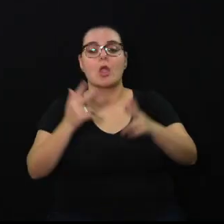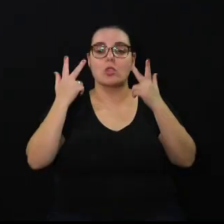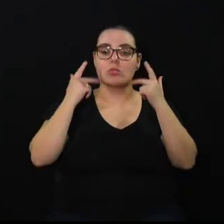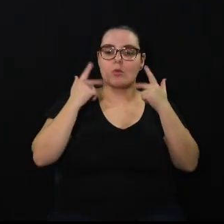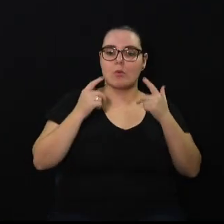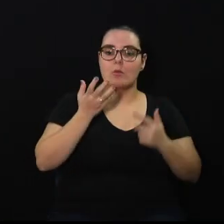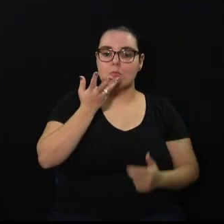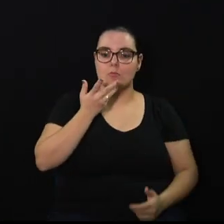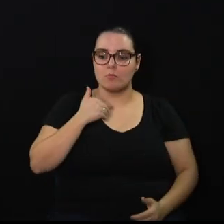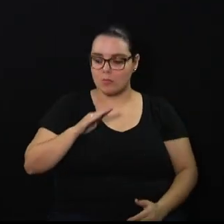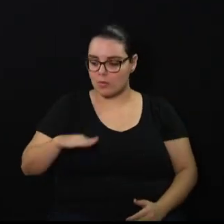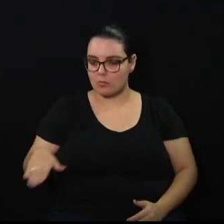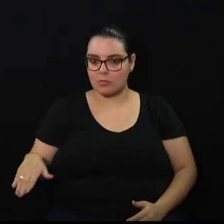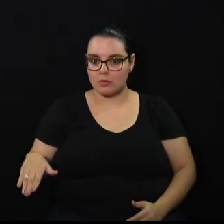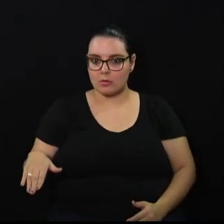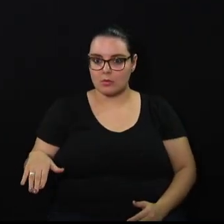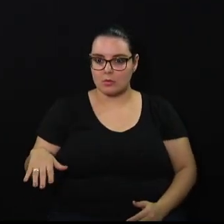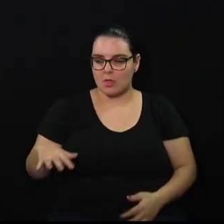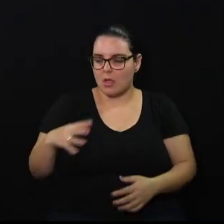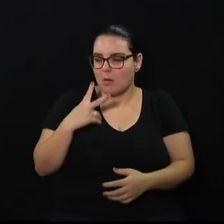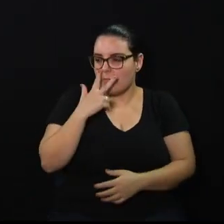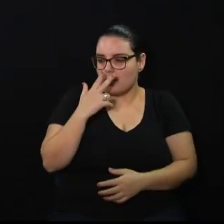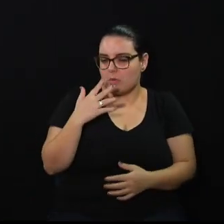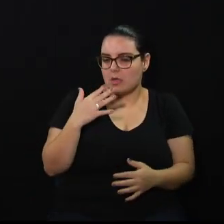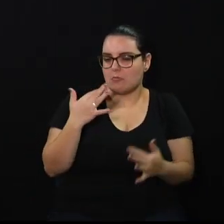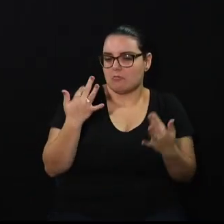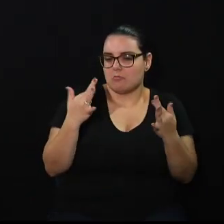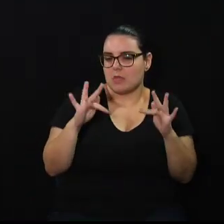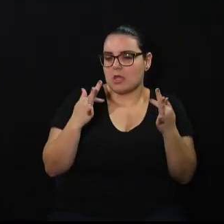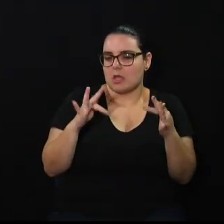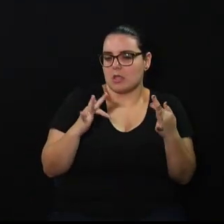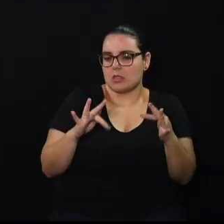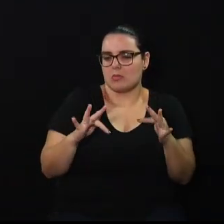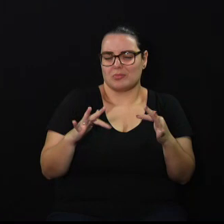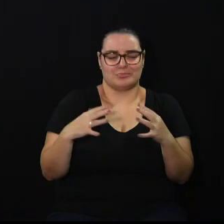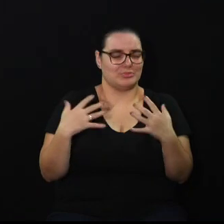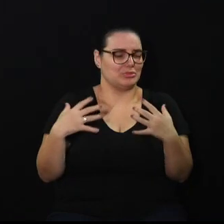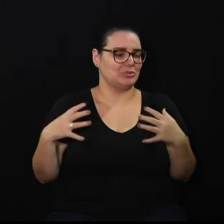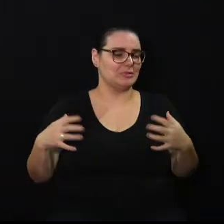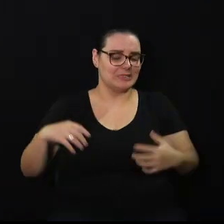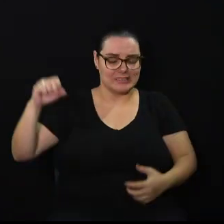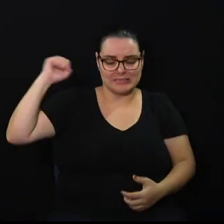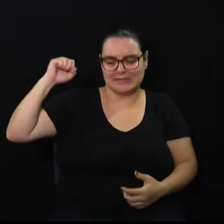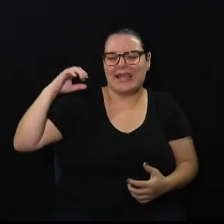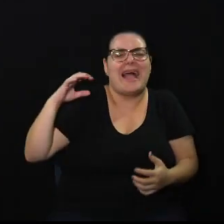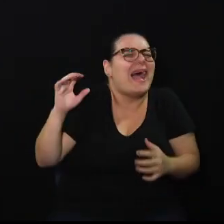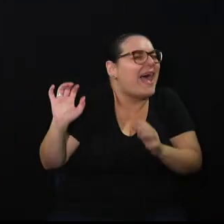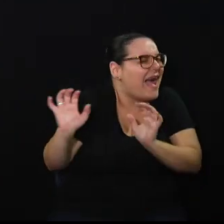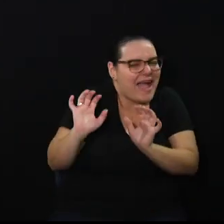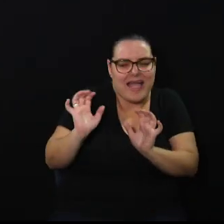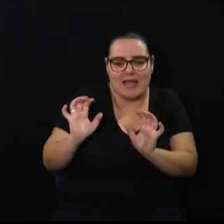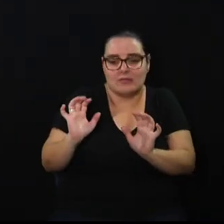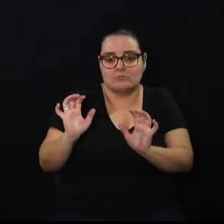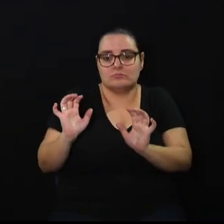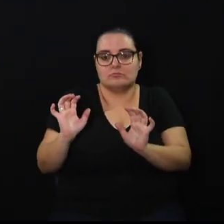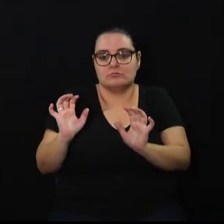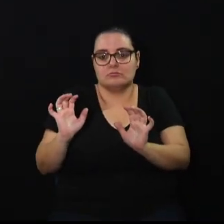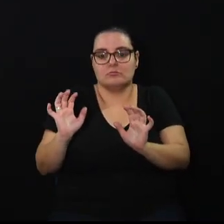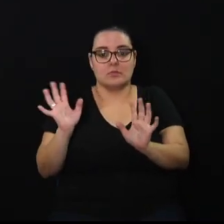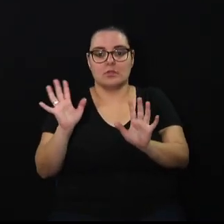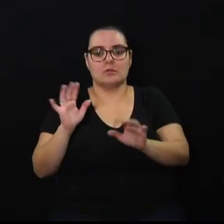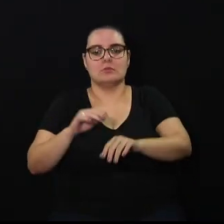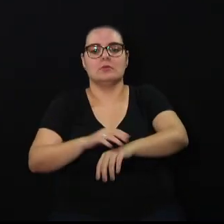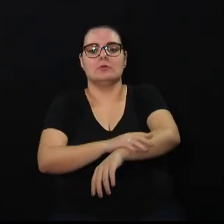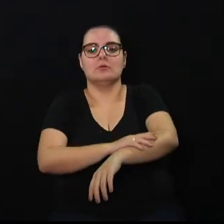uma criança é como se fosse um ator com autismo né então o que a gente precisa às vezes não passar uma esponja aí sim